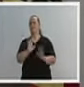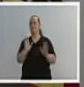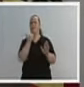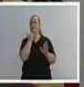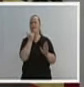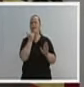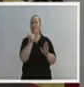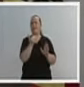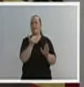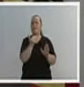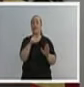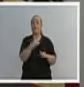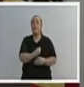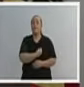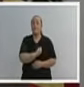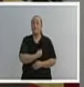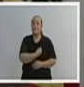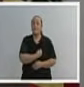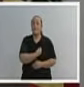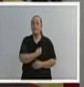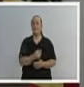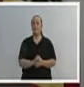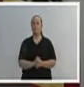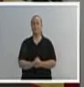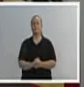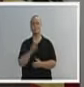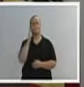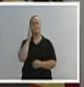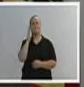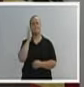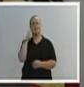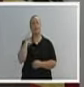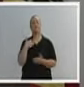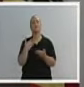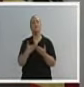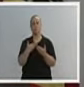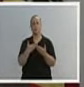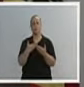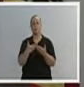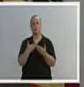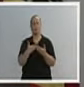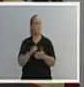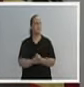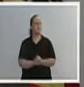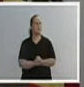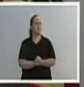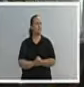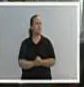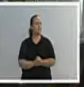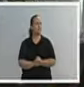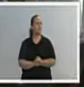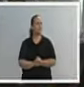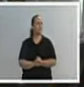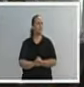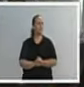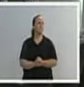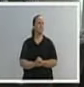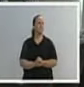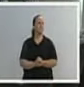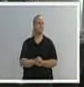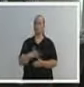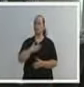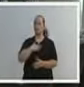presidente, imagine o senhor, se daqui a pouco, eu estava estudando um pouquinho sobre isso. Vereador Marcos da Rosa, primeiro eu quero lhe conceder 3 minutos